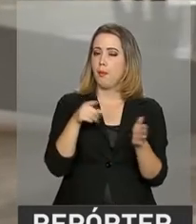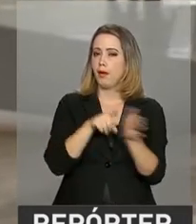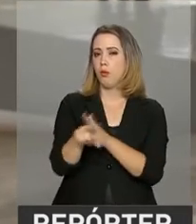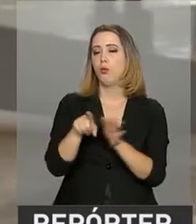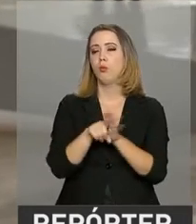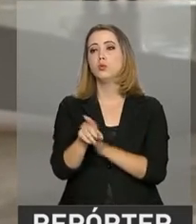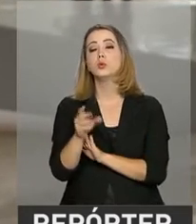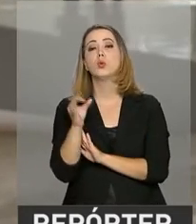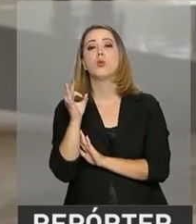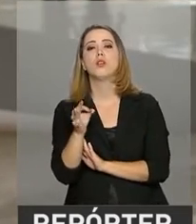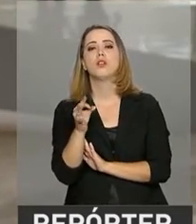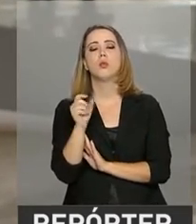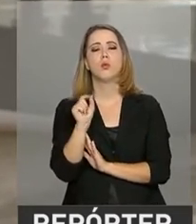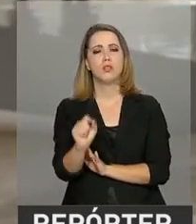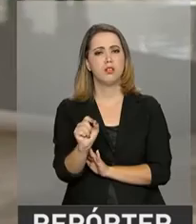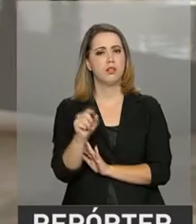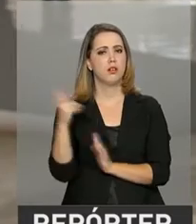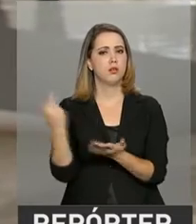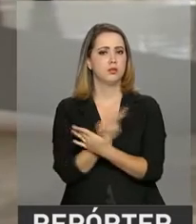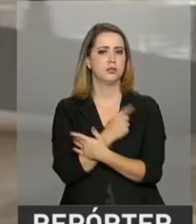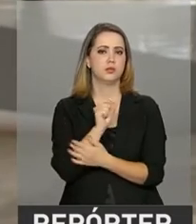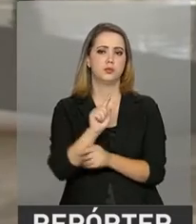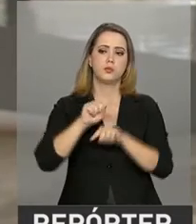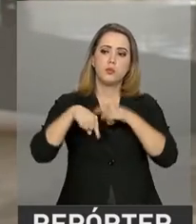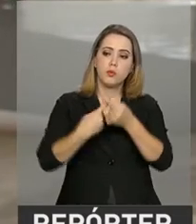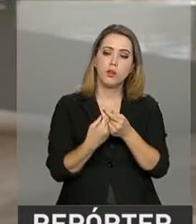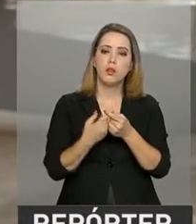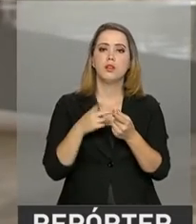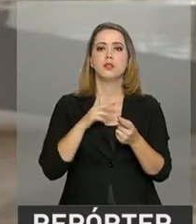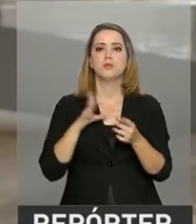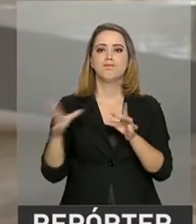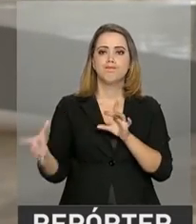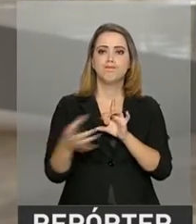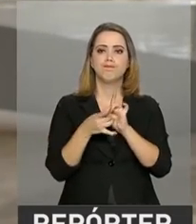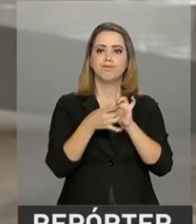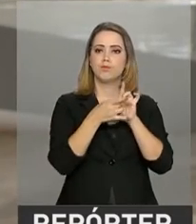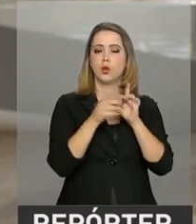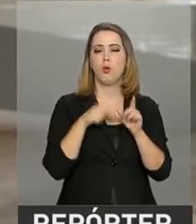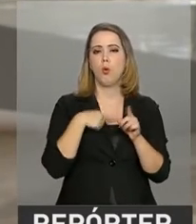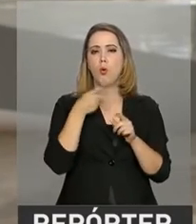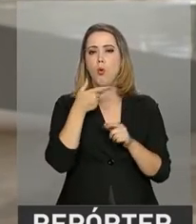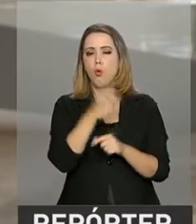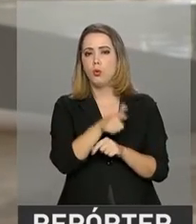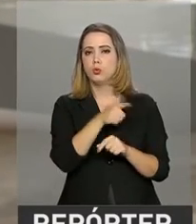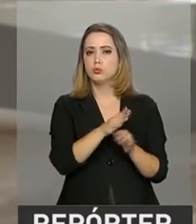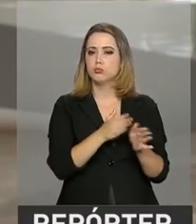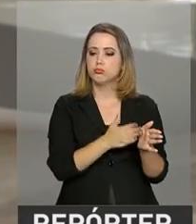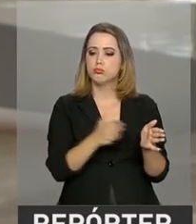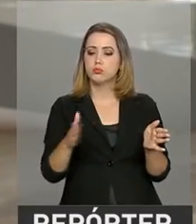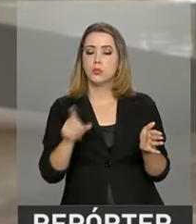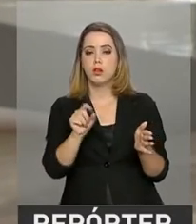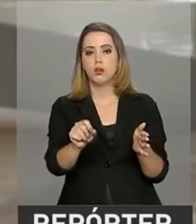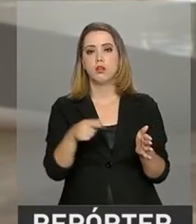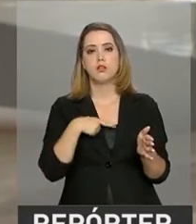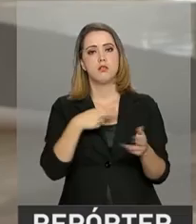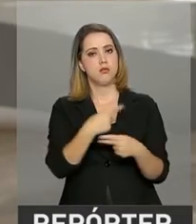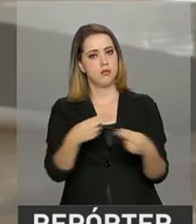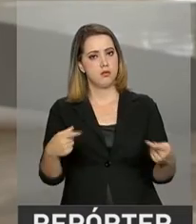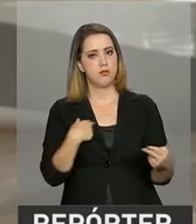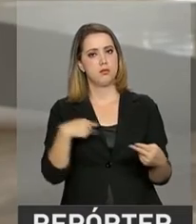análise de dados vai se somar fases subseqüentes que vão levar em consideração por exemplo aspectos materiais